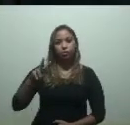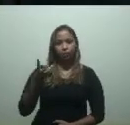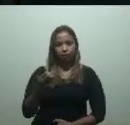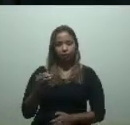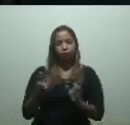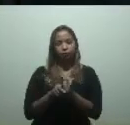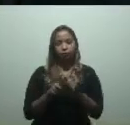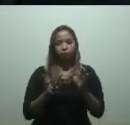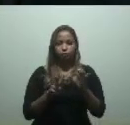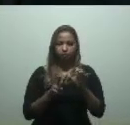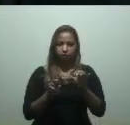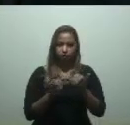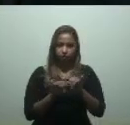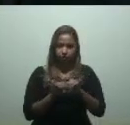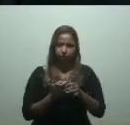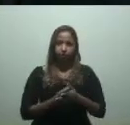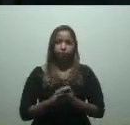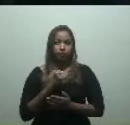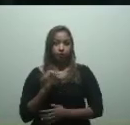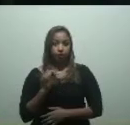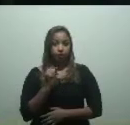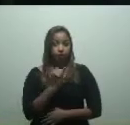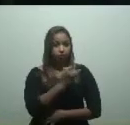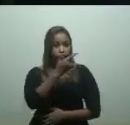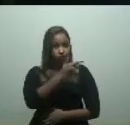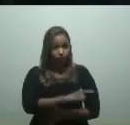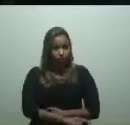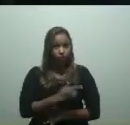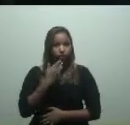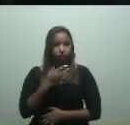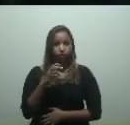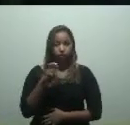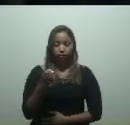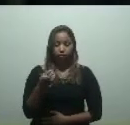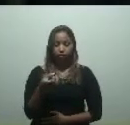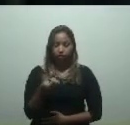Casa Legislativa, vem reiterar as indicações de número